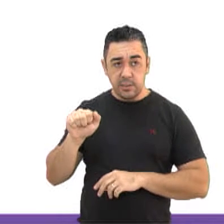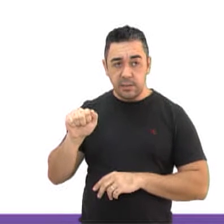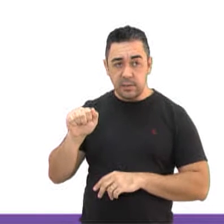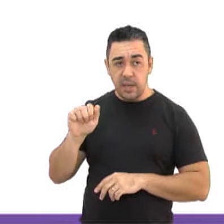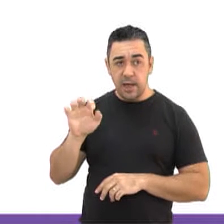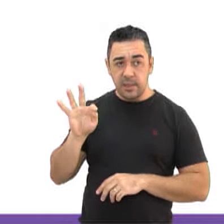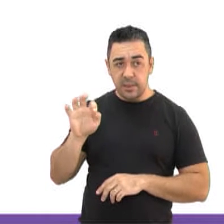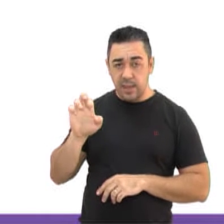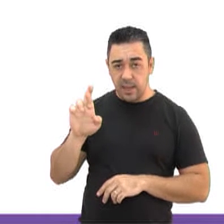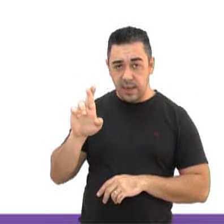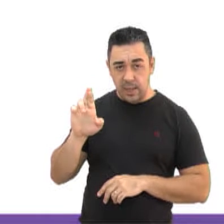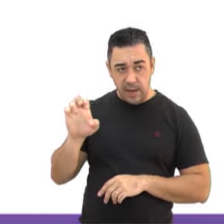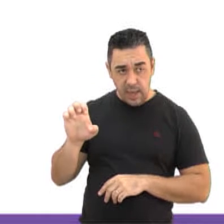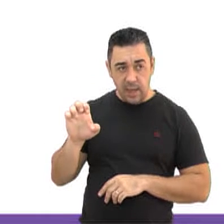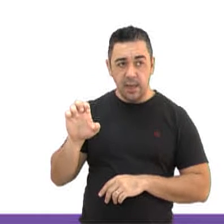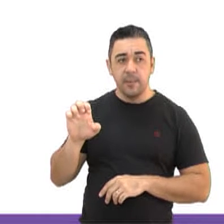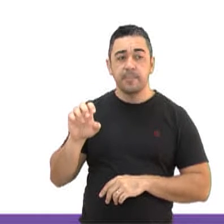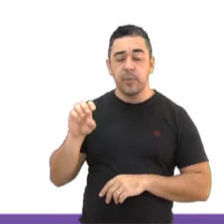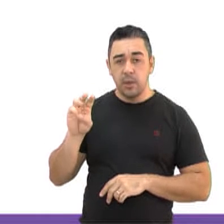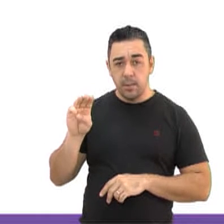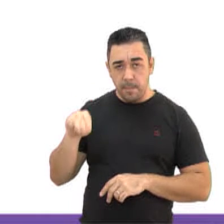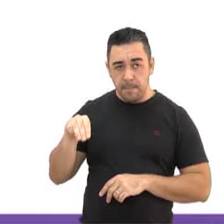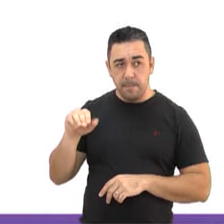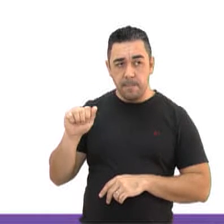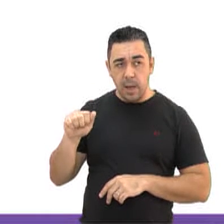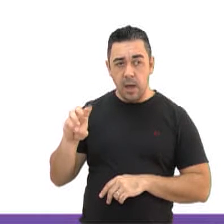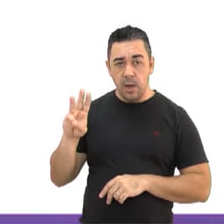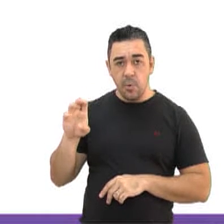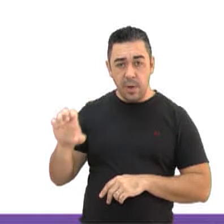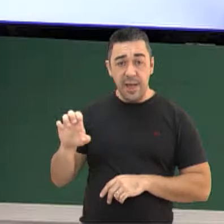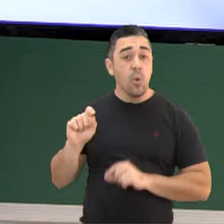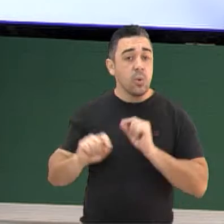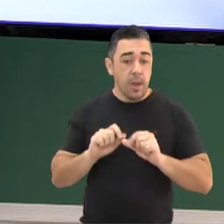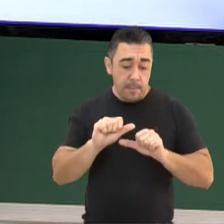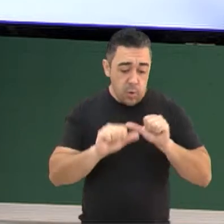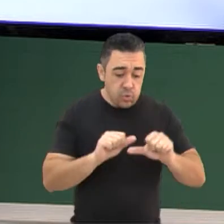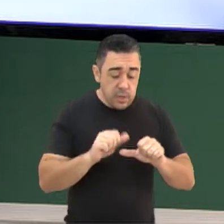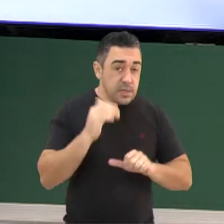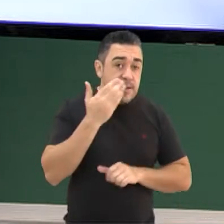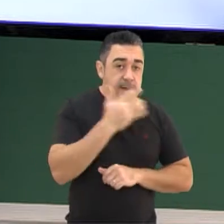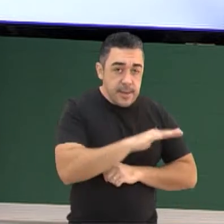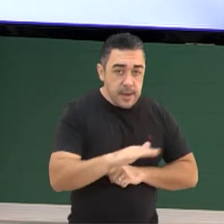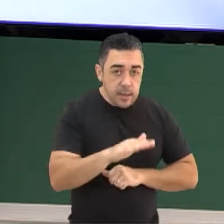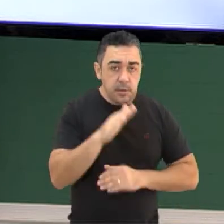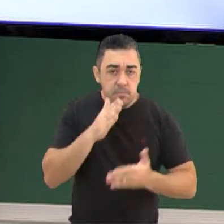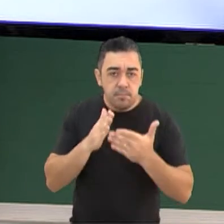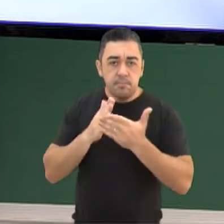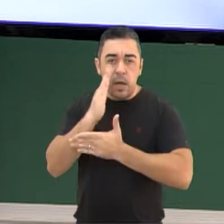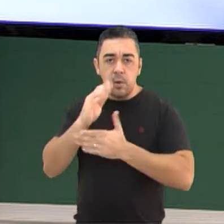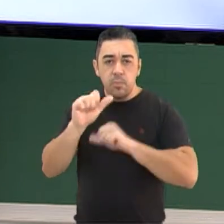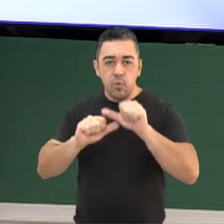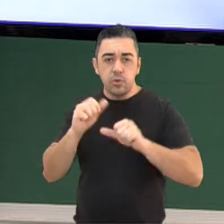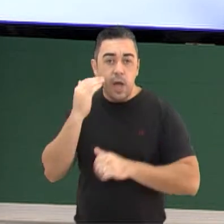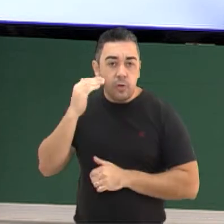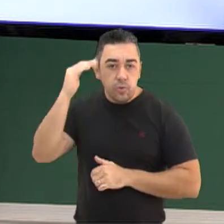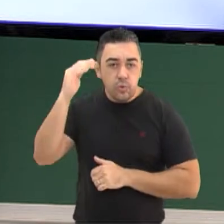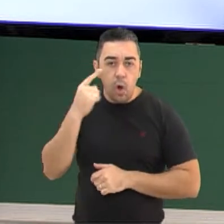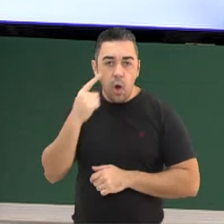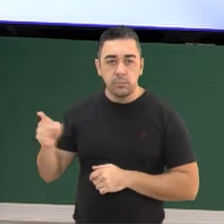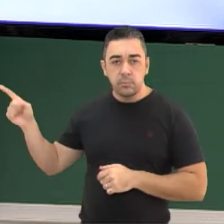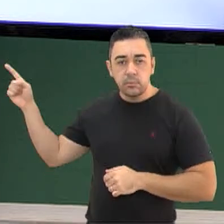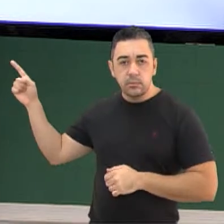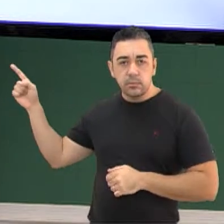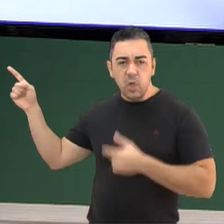fazem o ritual da tucandeira, nessa passagem da infância para a fase adulta. Aqui temos uma imagem do